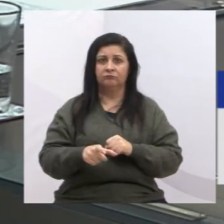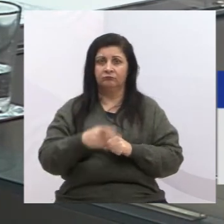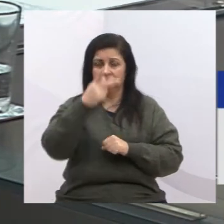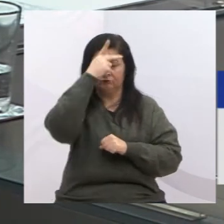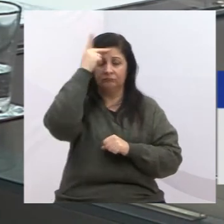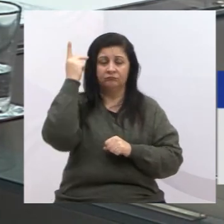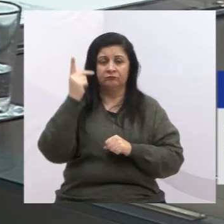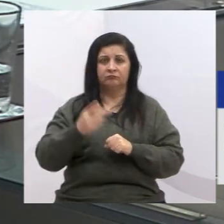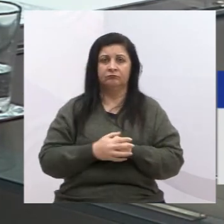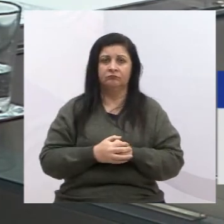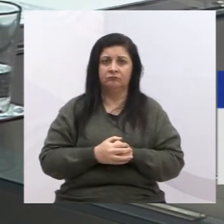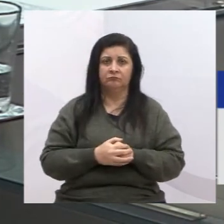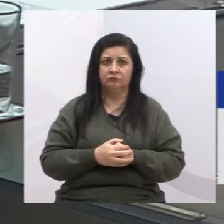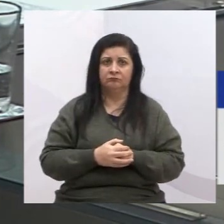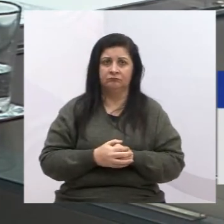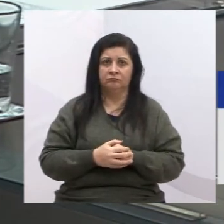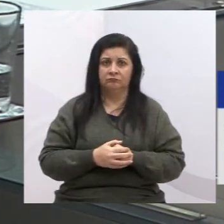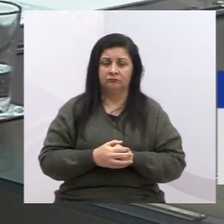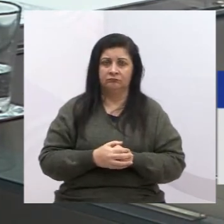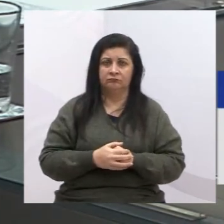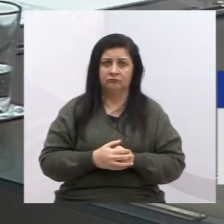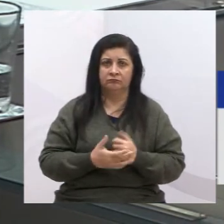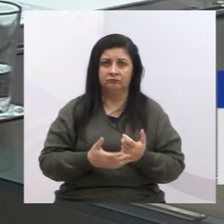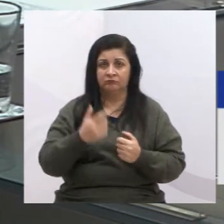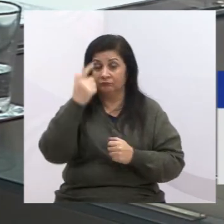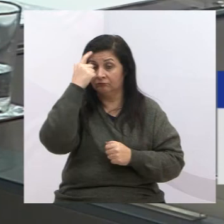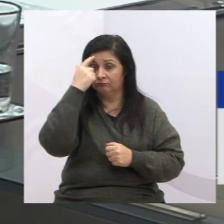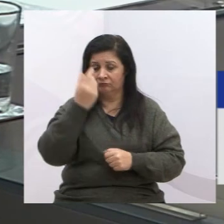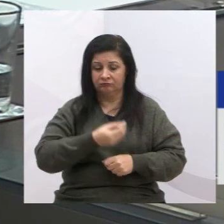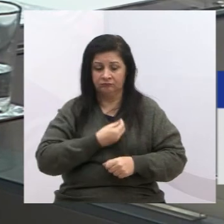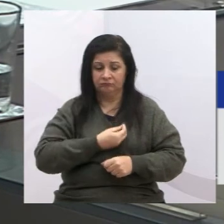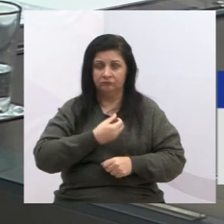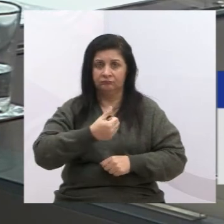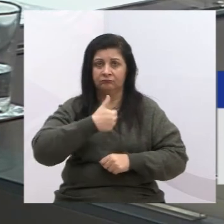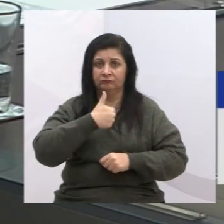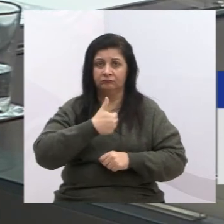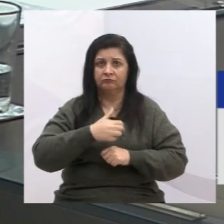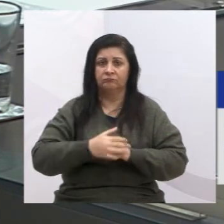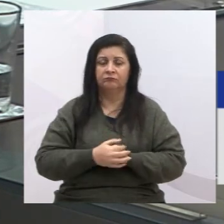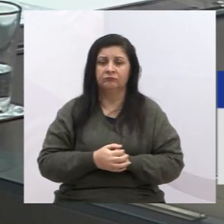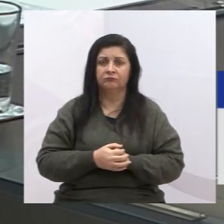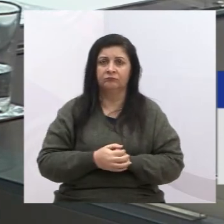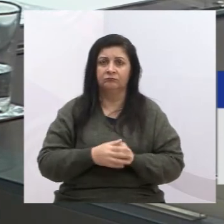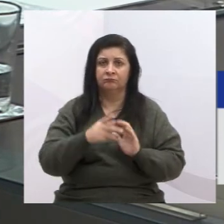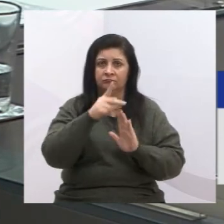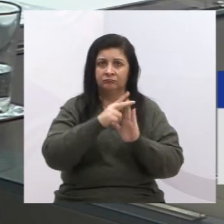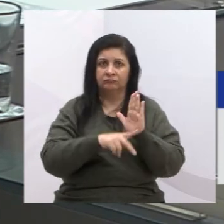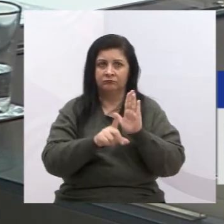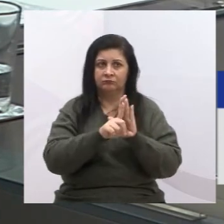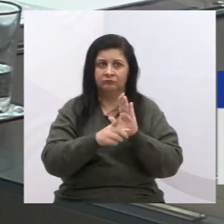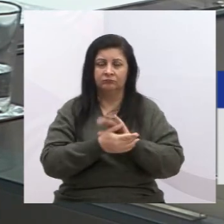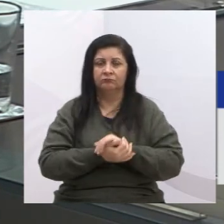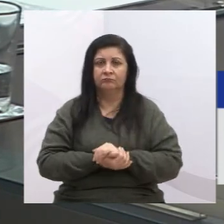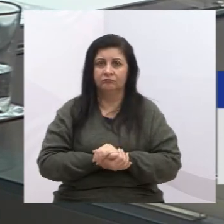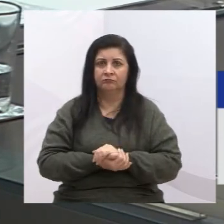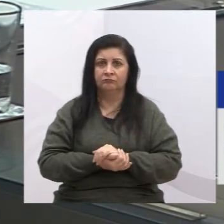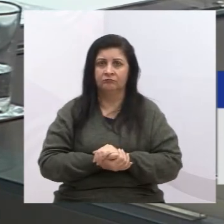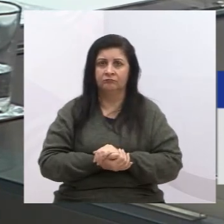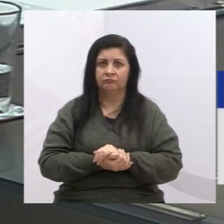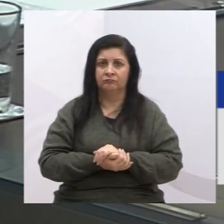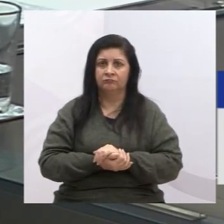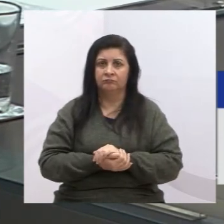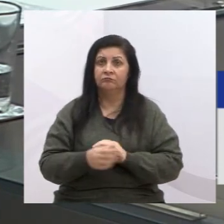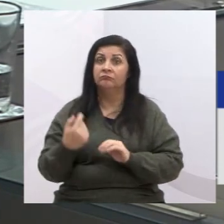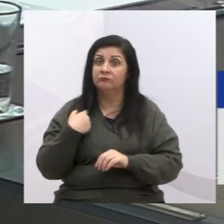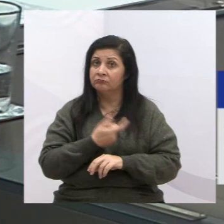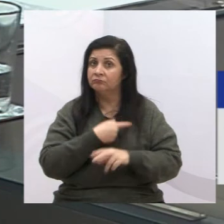ok? Essa é uma forma mais amplificada de pensar a qualidade de vida. E aqui nesse projeto, o que eu estou olhando aqui, o doutor Rodrigo, a gente